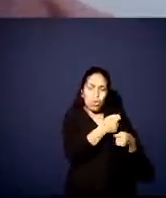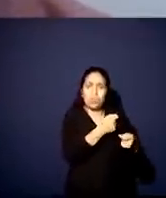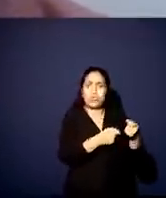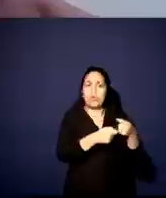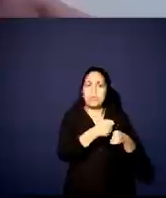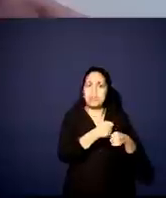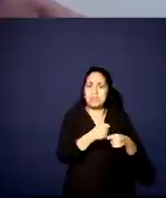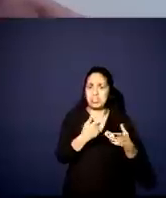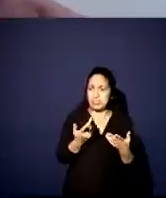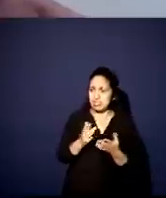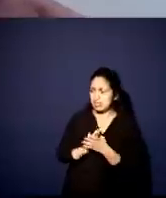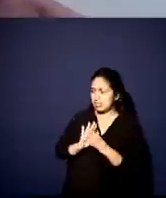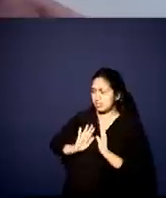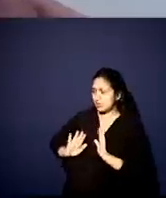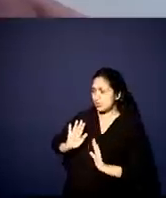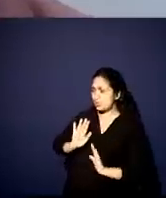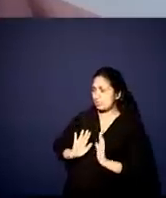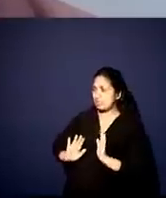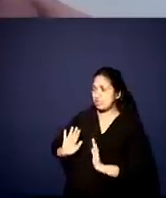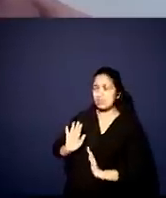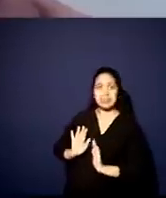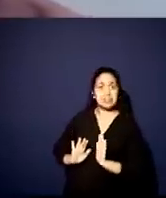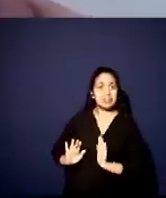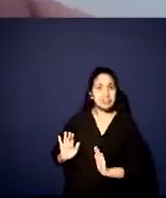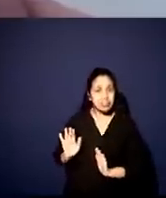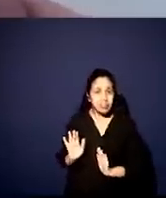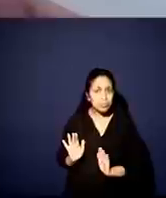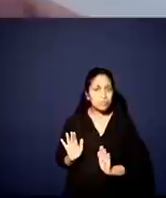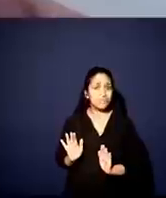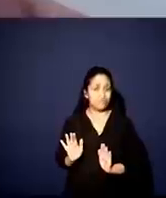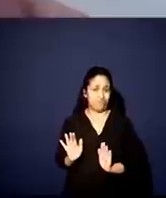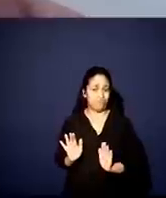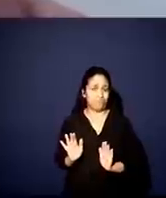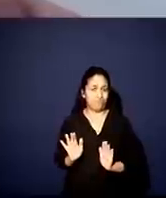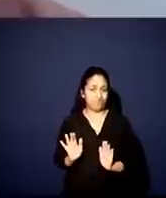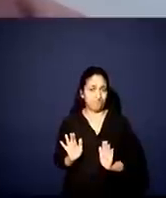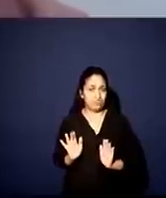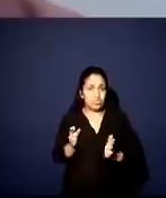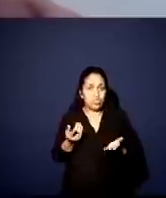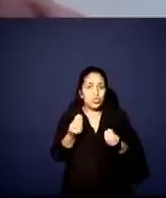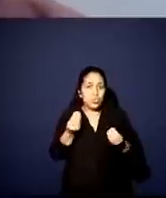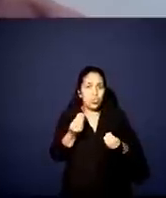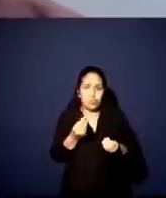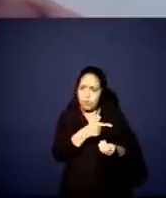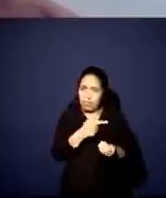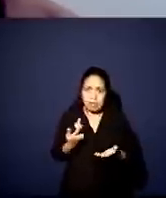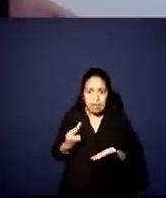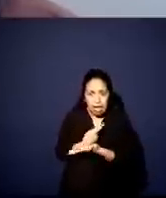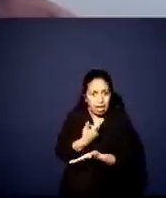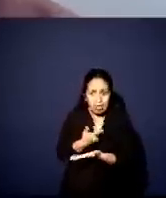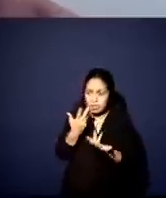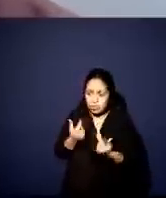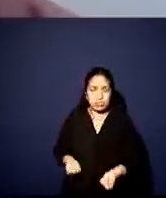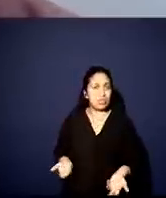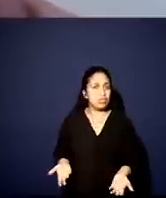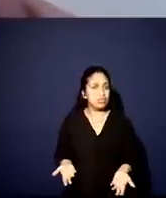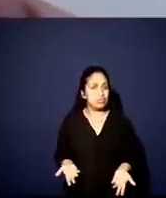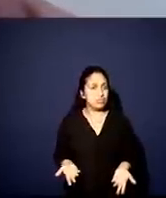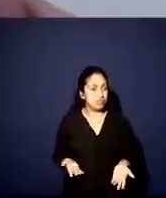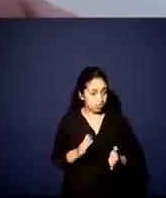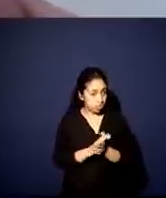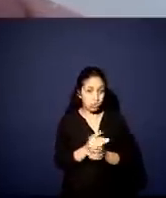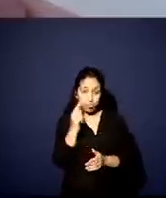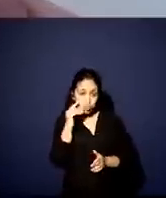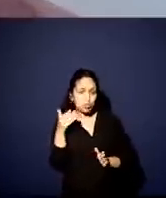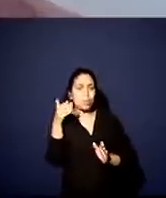tão reticentes, né, na nossa linguagem, estopar um erro? A gente setou uma meta de